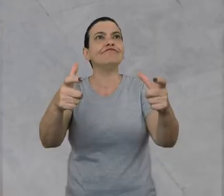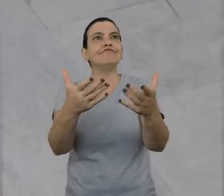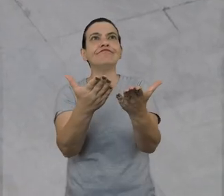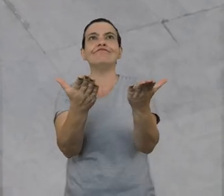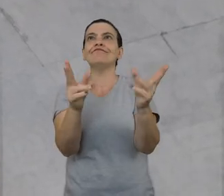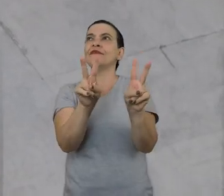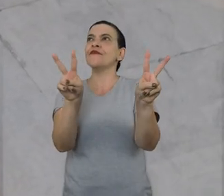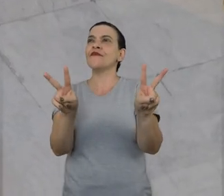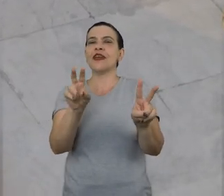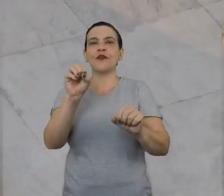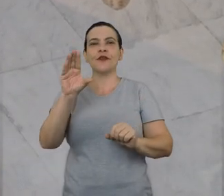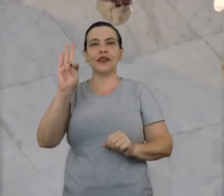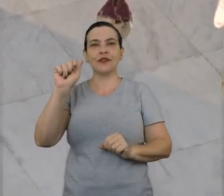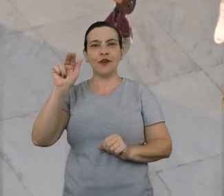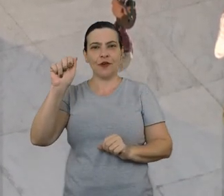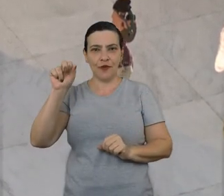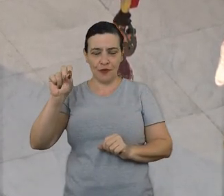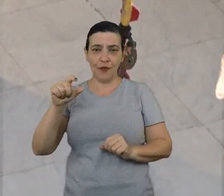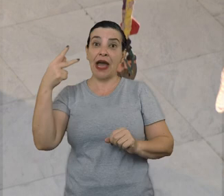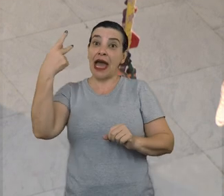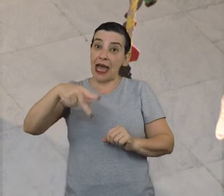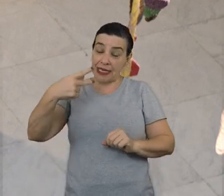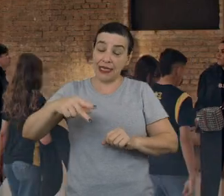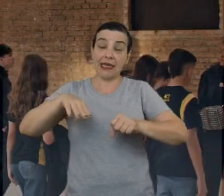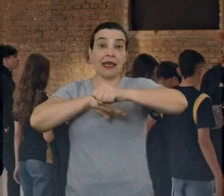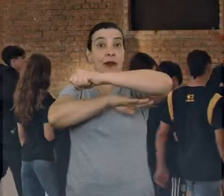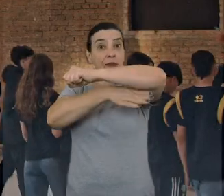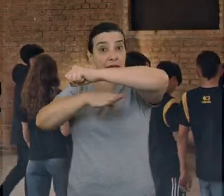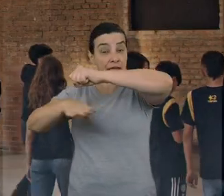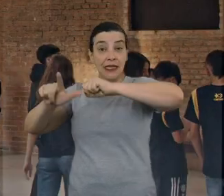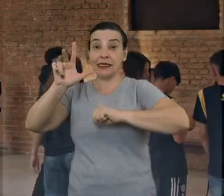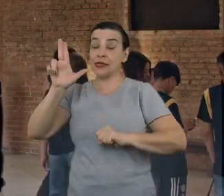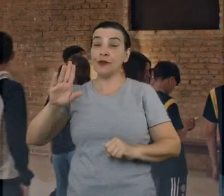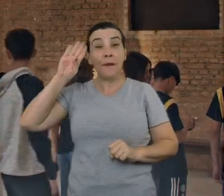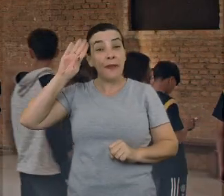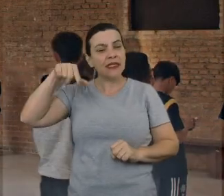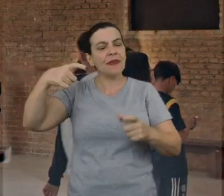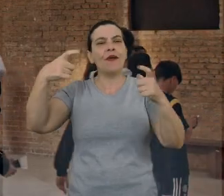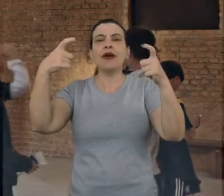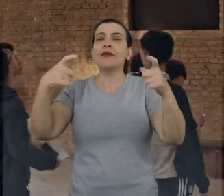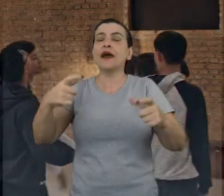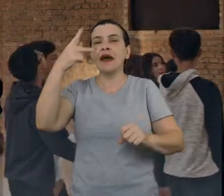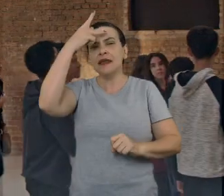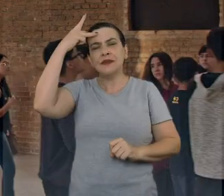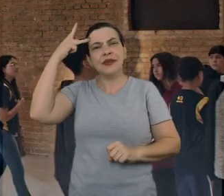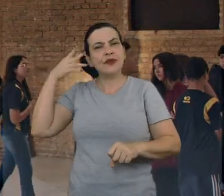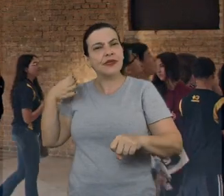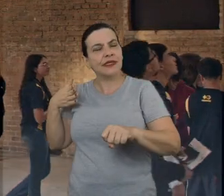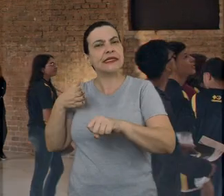Luz, se organiza ao volta do octógono. Então, é um espaço onde as pessoas entram, retornam, passam